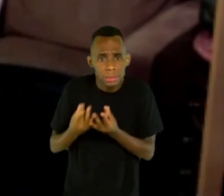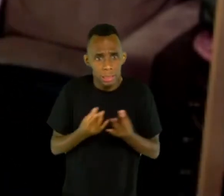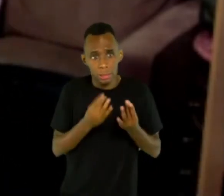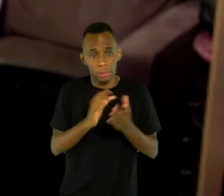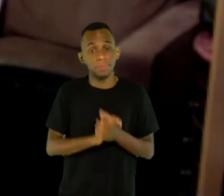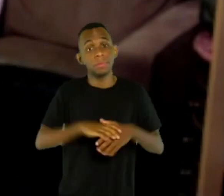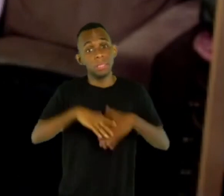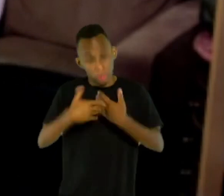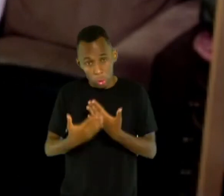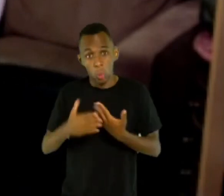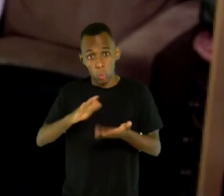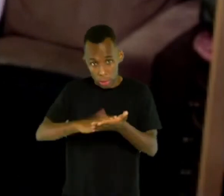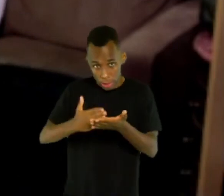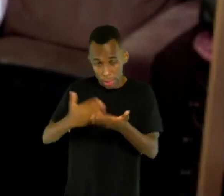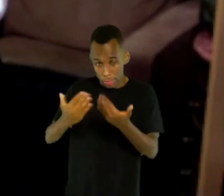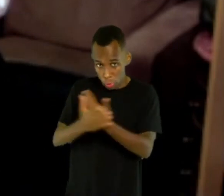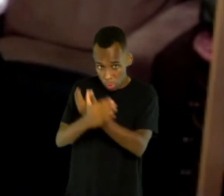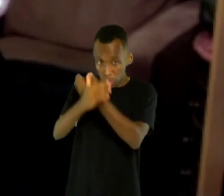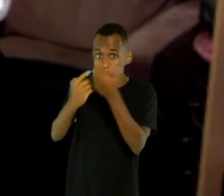de borboletas,